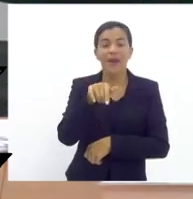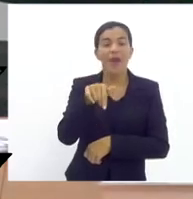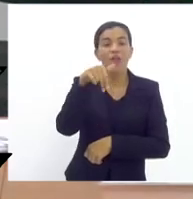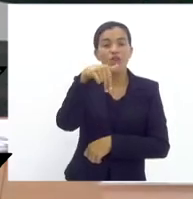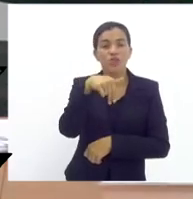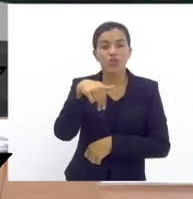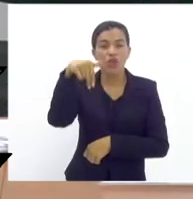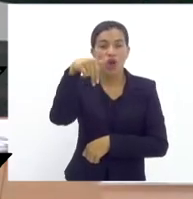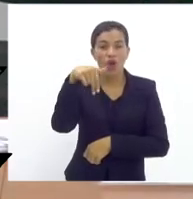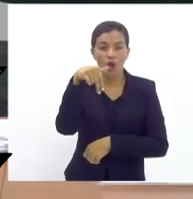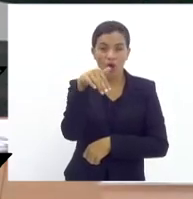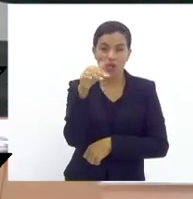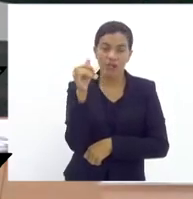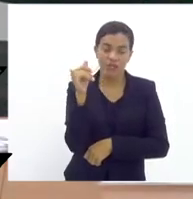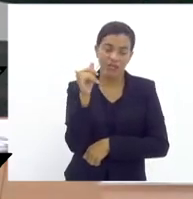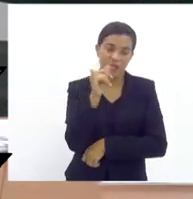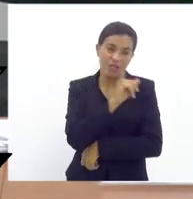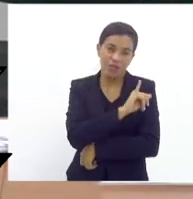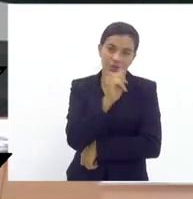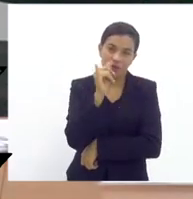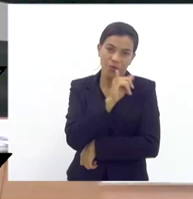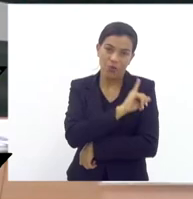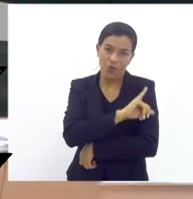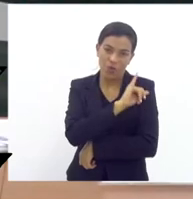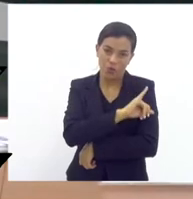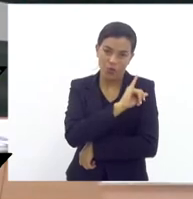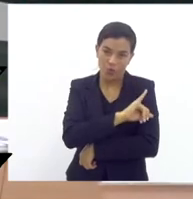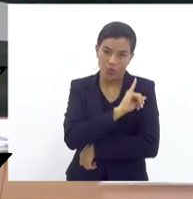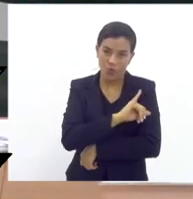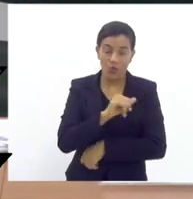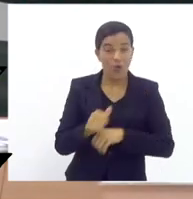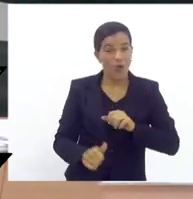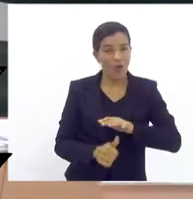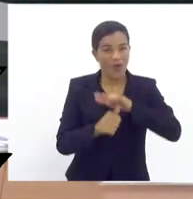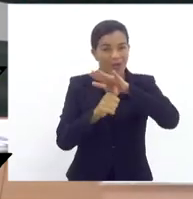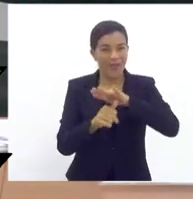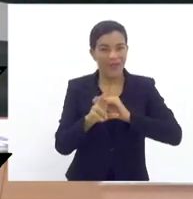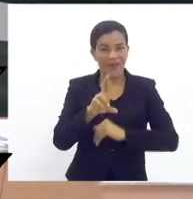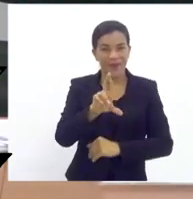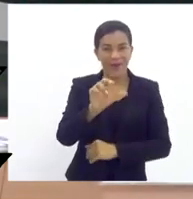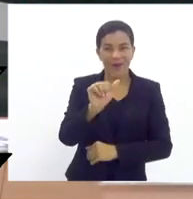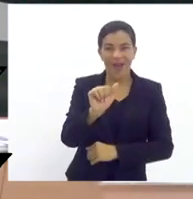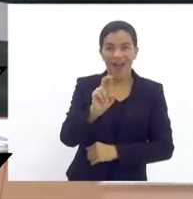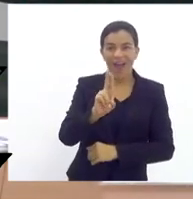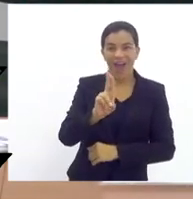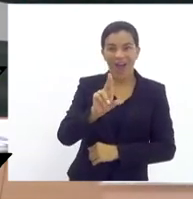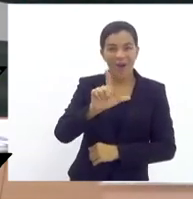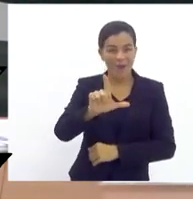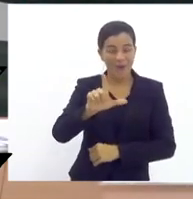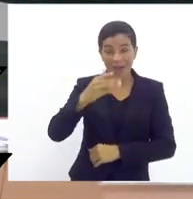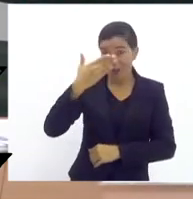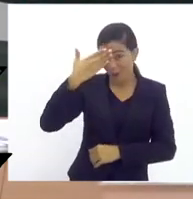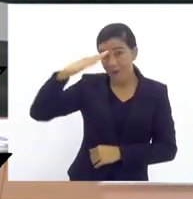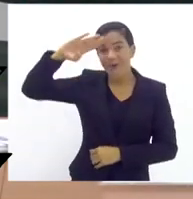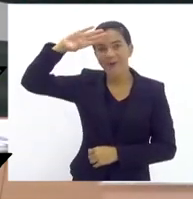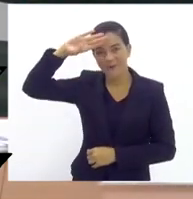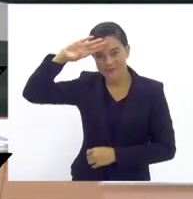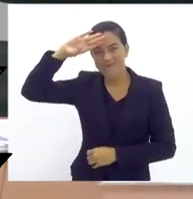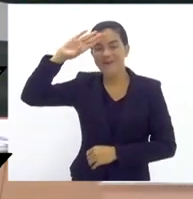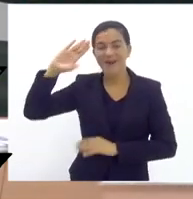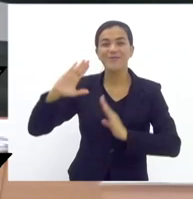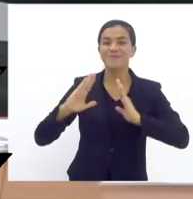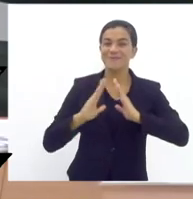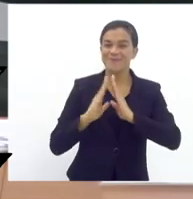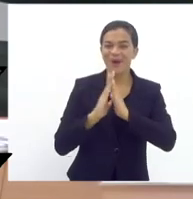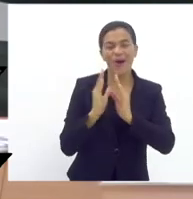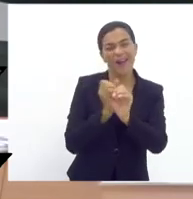Fluminense que há um migrante na Reitoria o reitor Raul é um cubano é que residente no Brasil